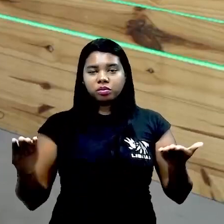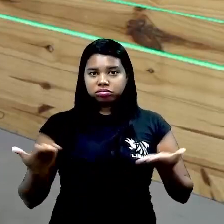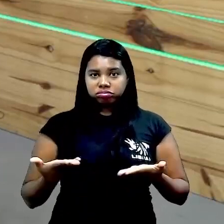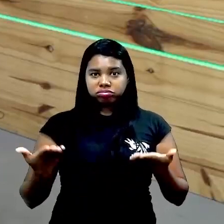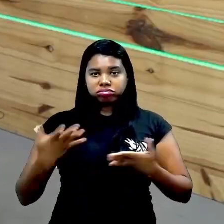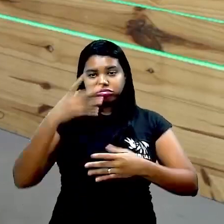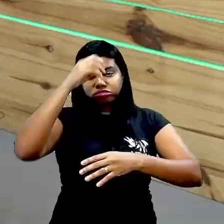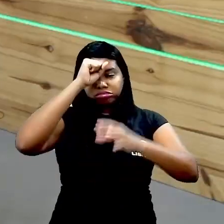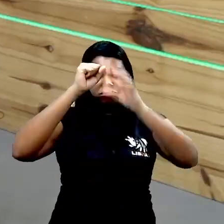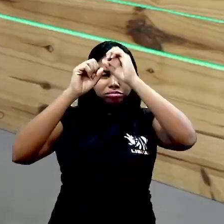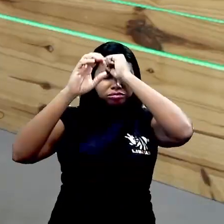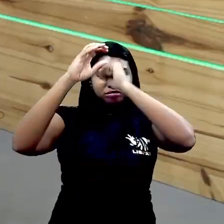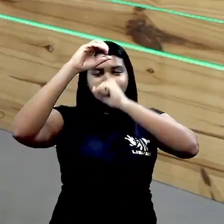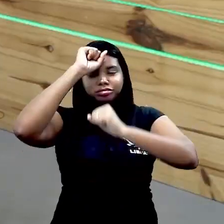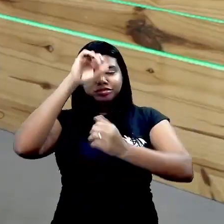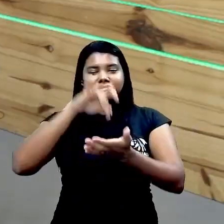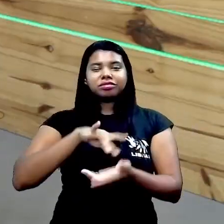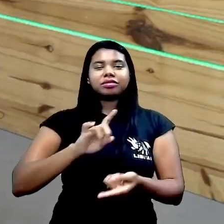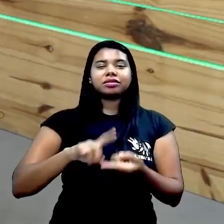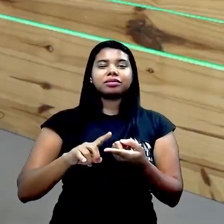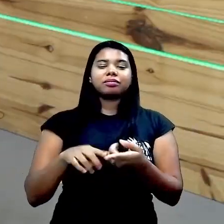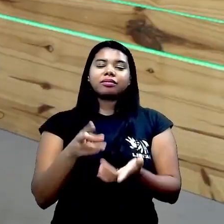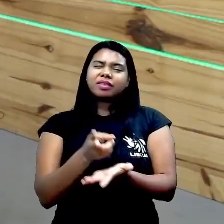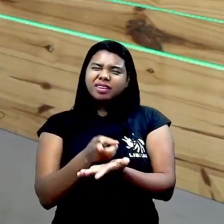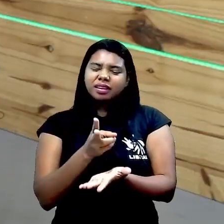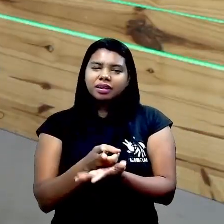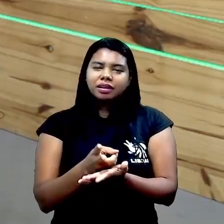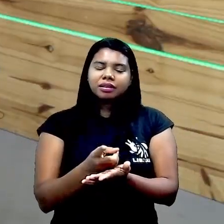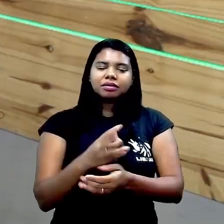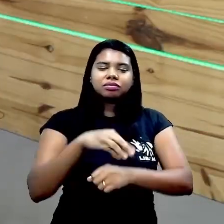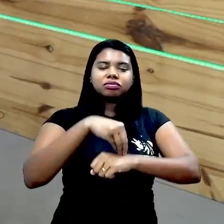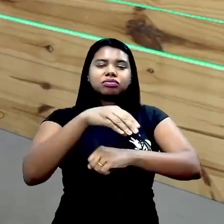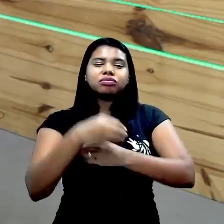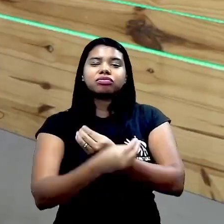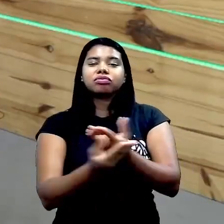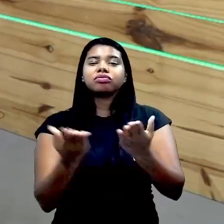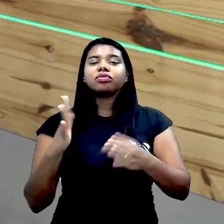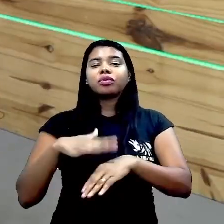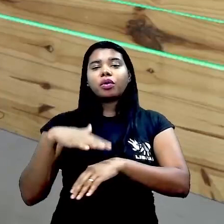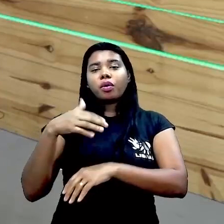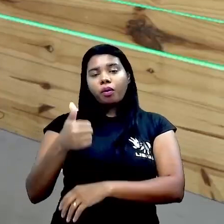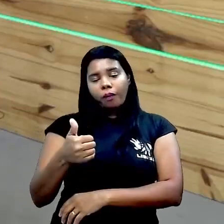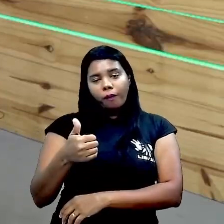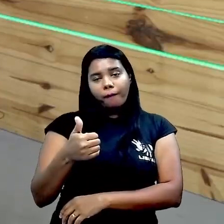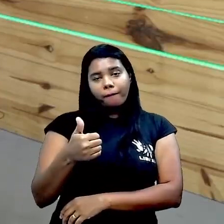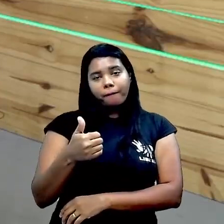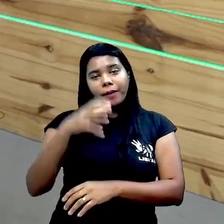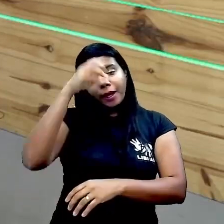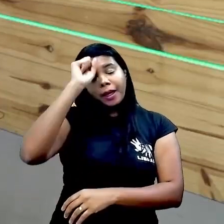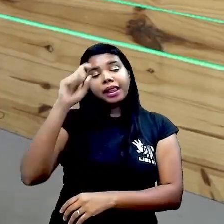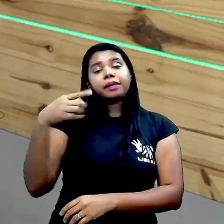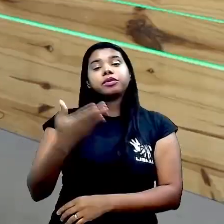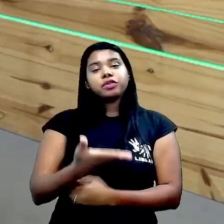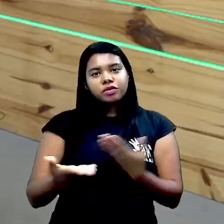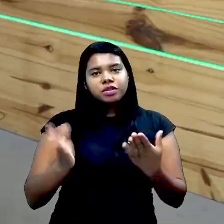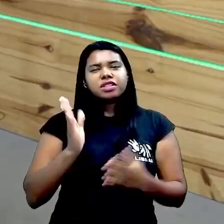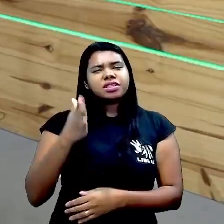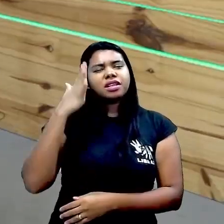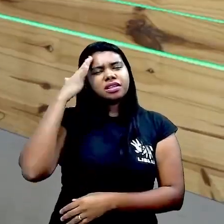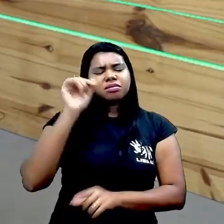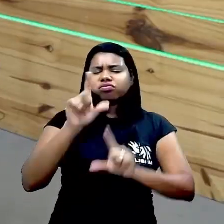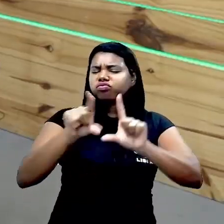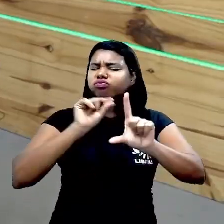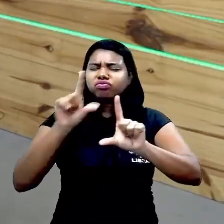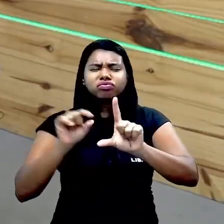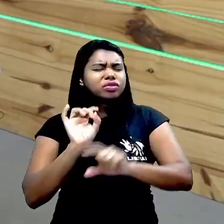de aprendizado, a gente vai sempre estar oferecendo para vocês o que é melhor para aprender. Depois que vocês aprenderem, vocês podem escolher